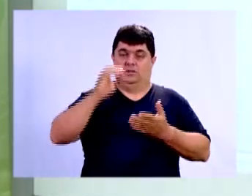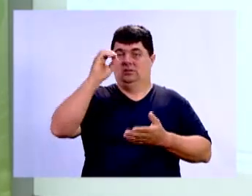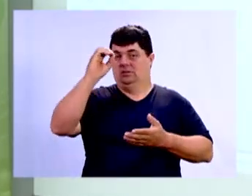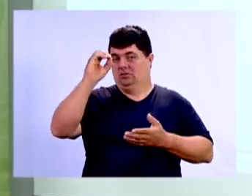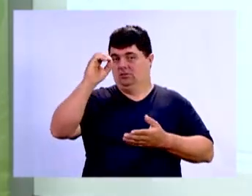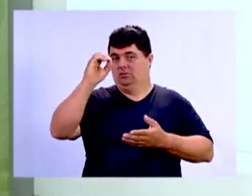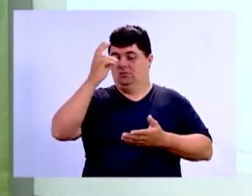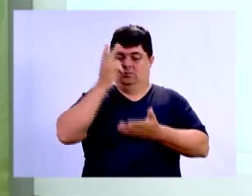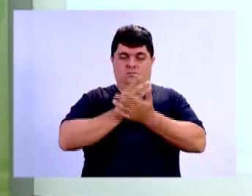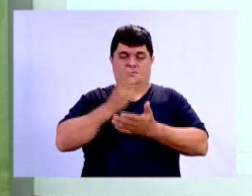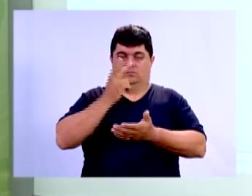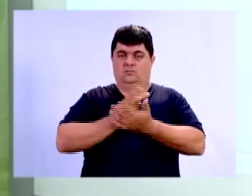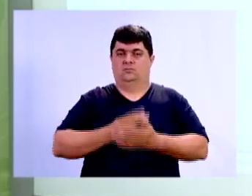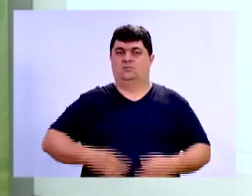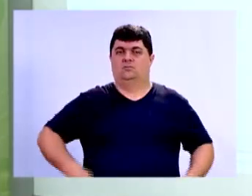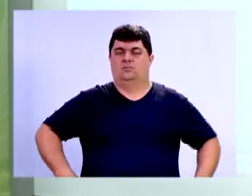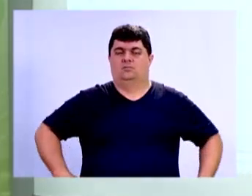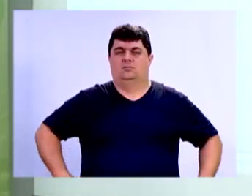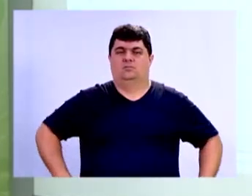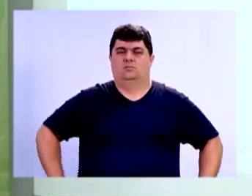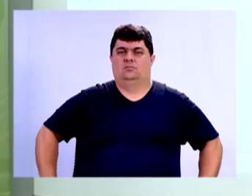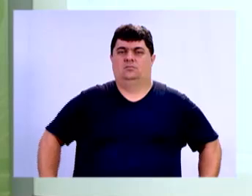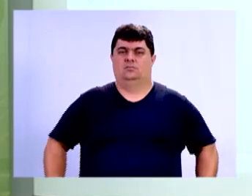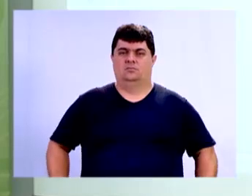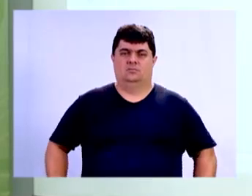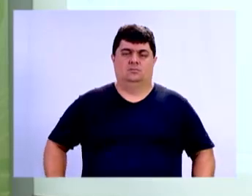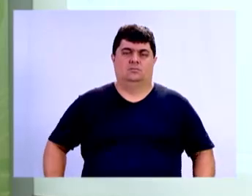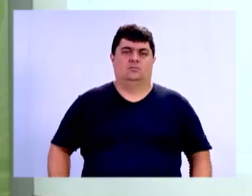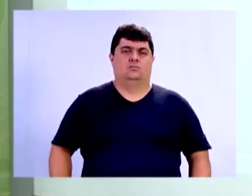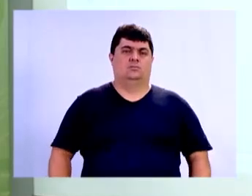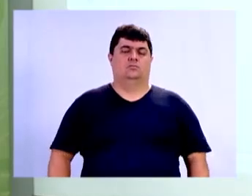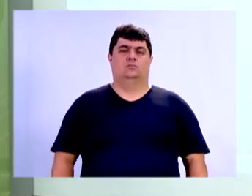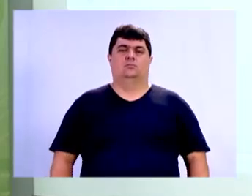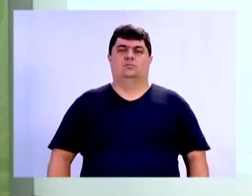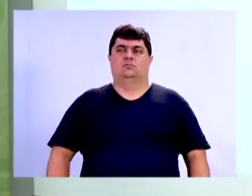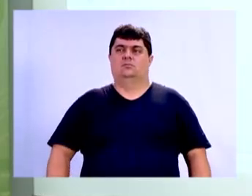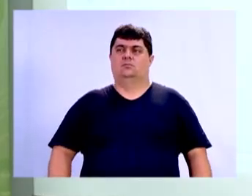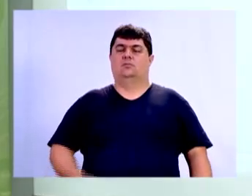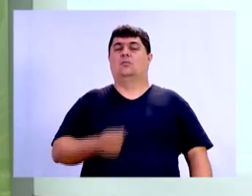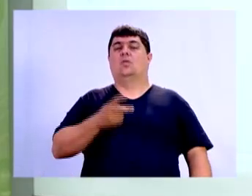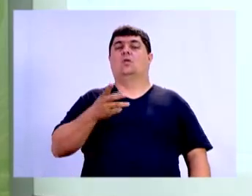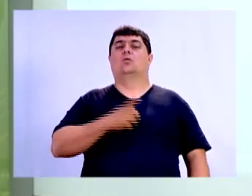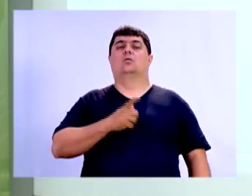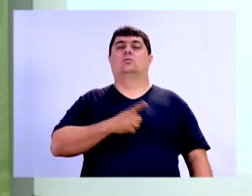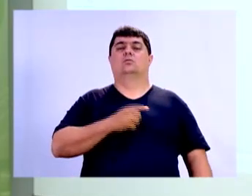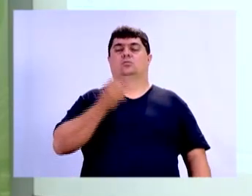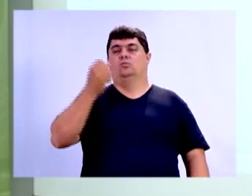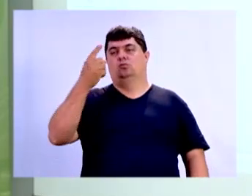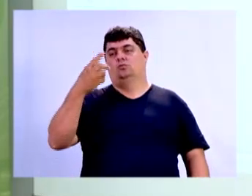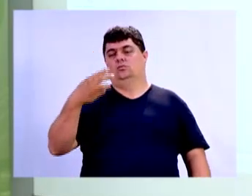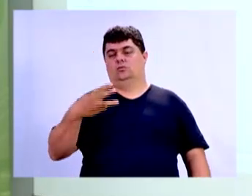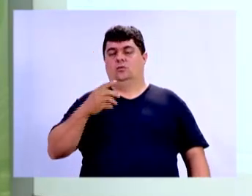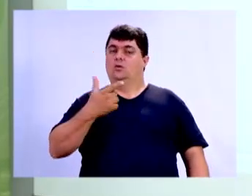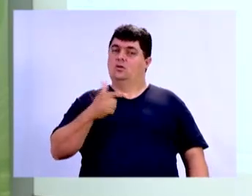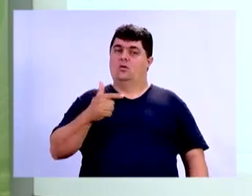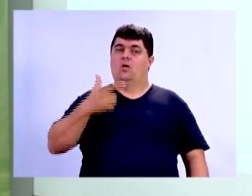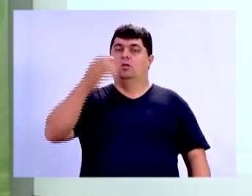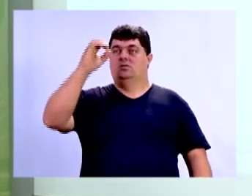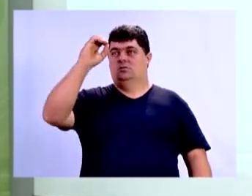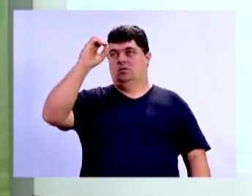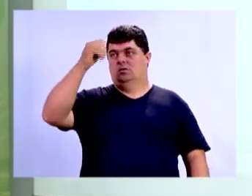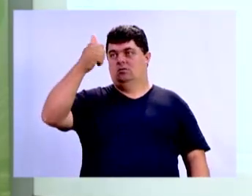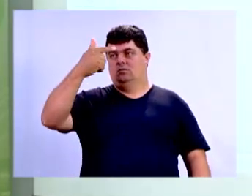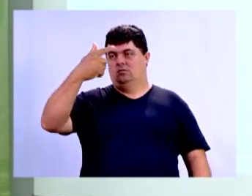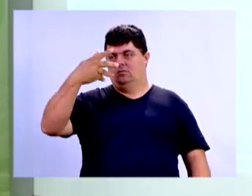vetor começa na posição 0, professor. Não começa na posição. Vamos contar os elementos do vetor? Não é 1, 2, 3 até 30, não. Começa